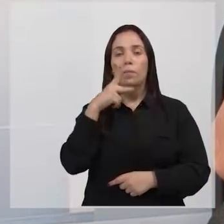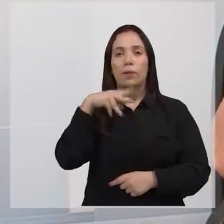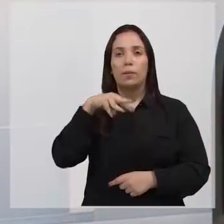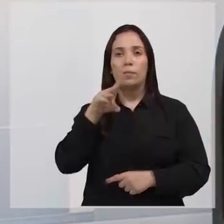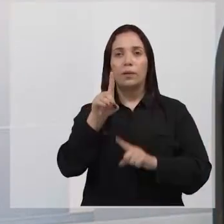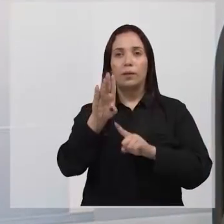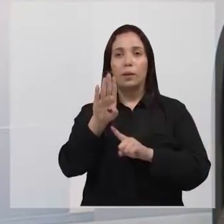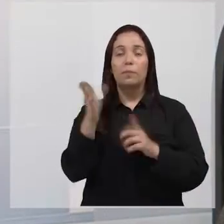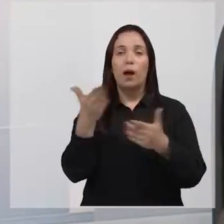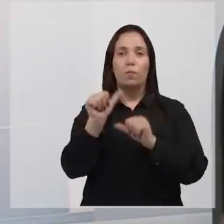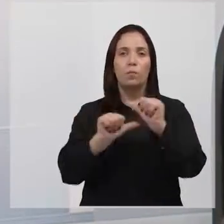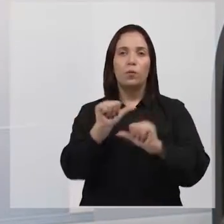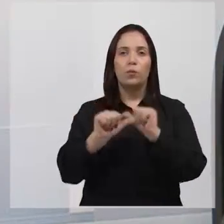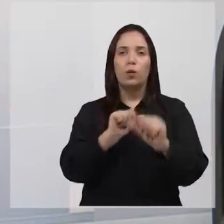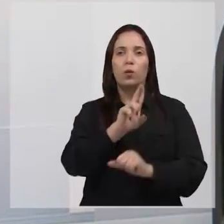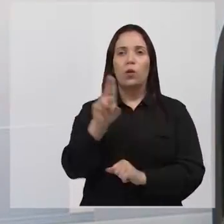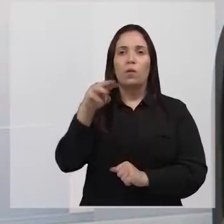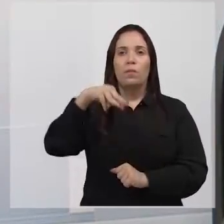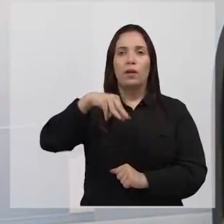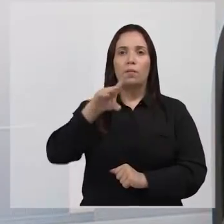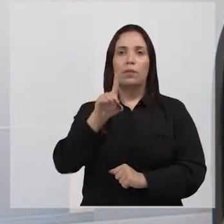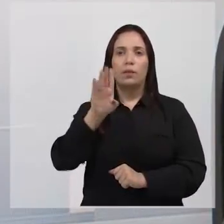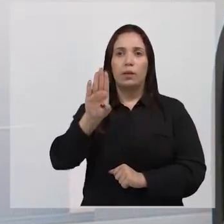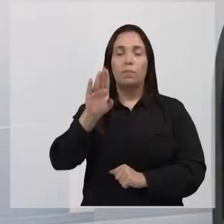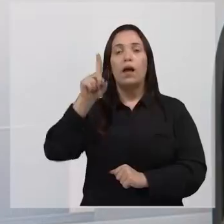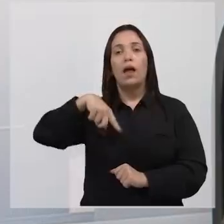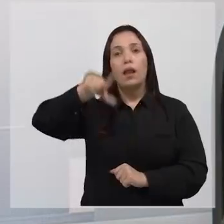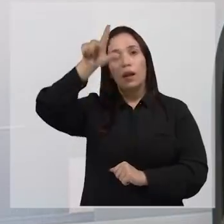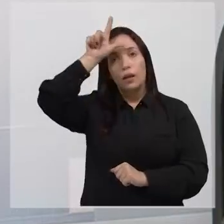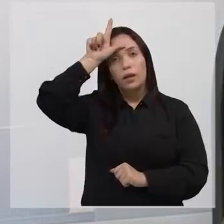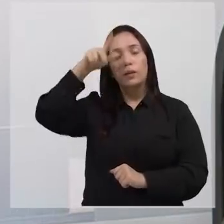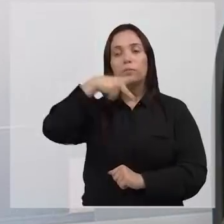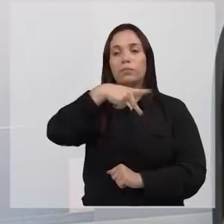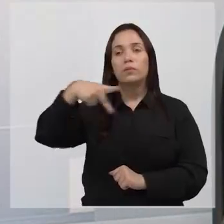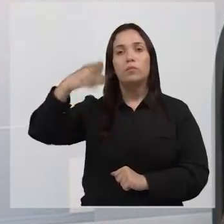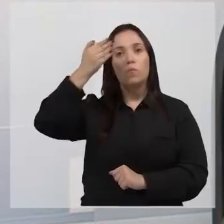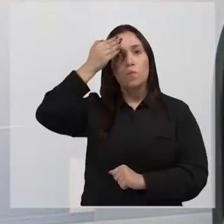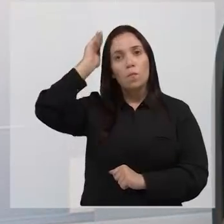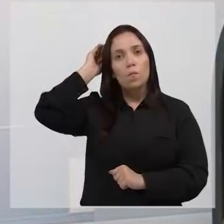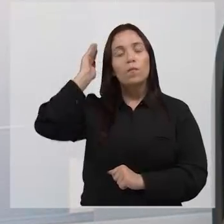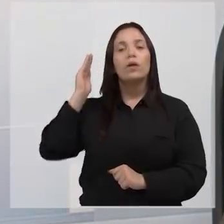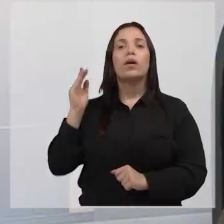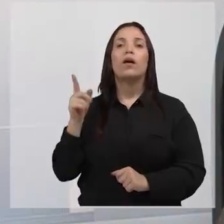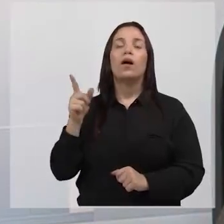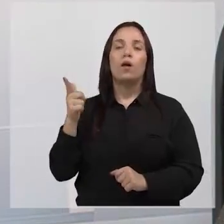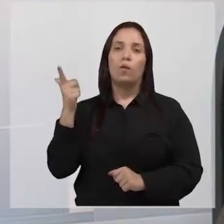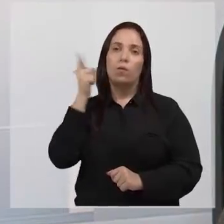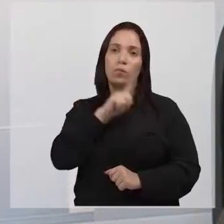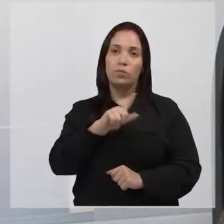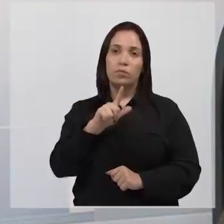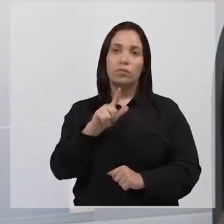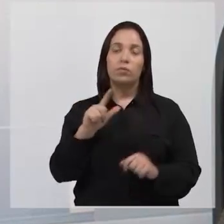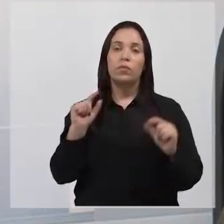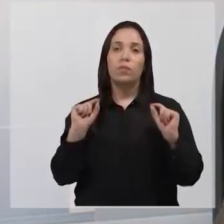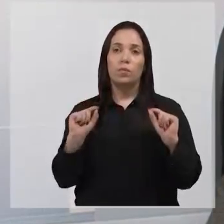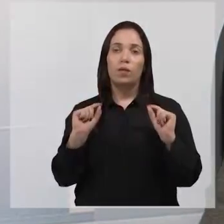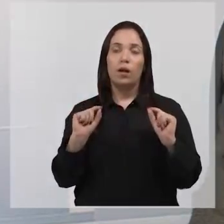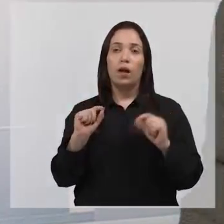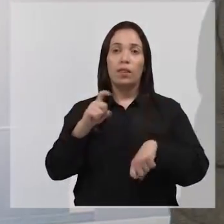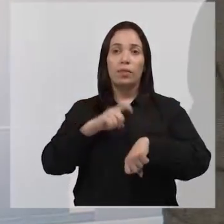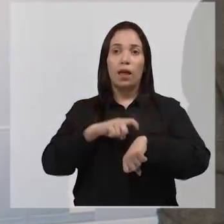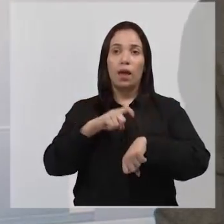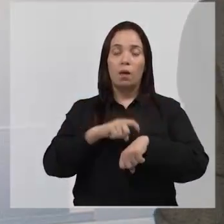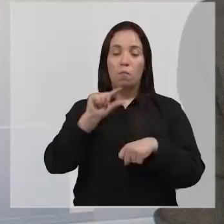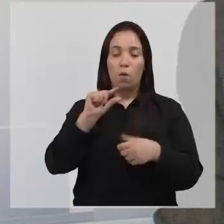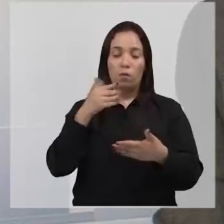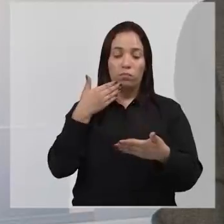MDB, sob a liderança de Michel Temer, conseguiu o incrível. Em pouco tempo, o que poderia